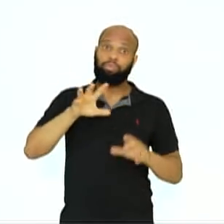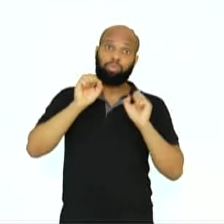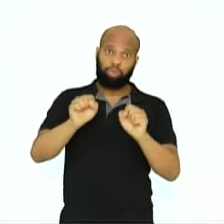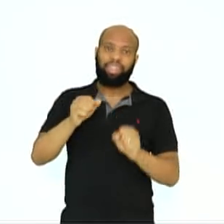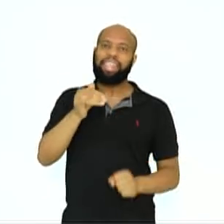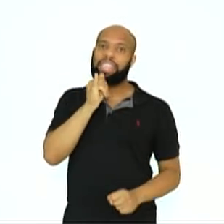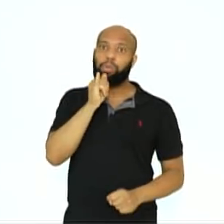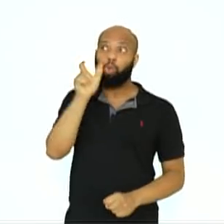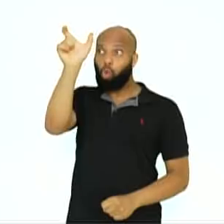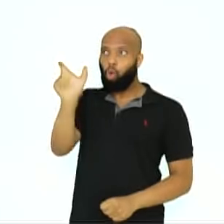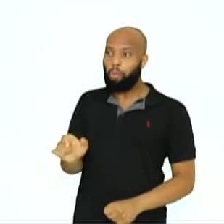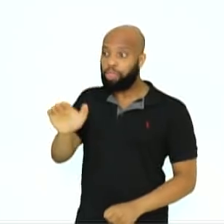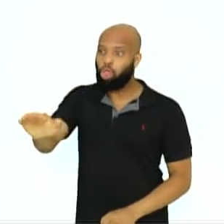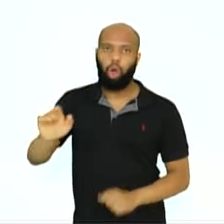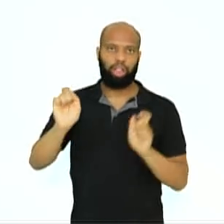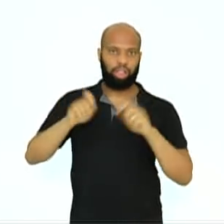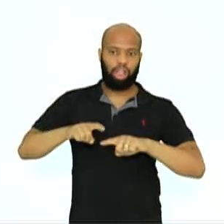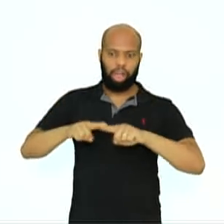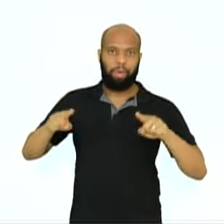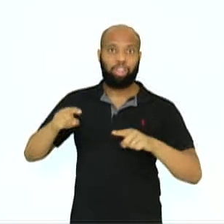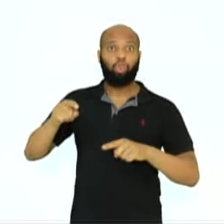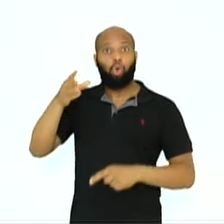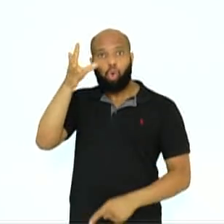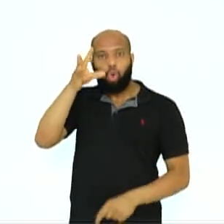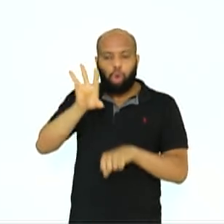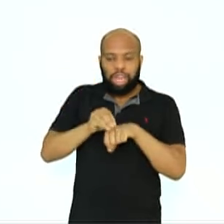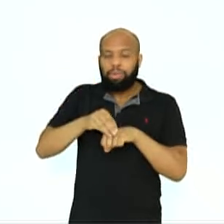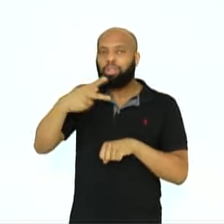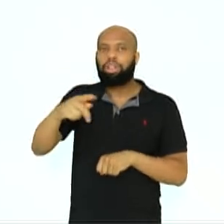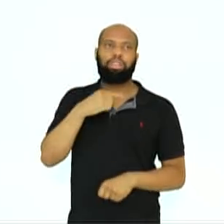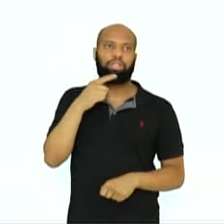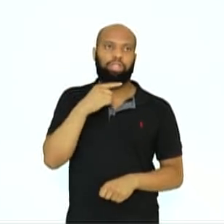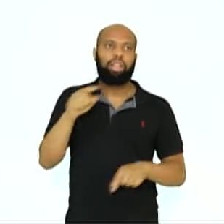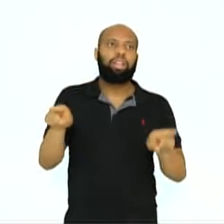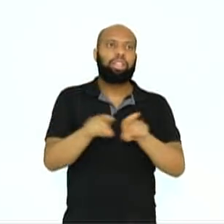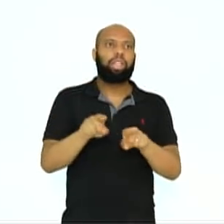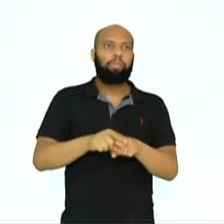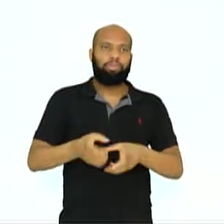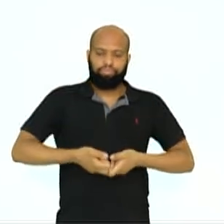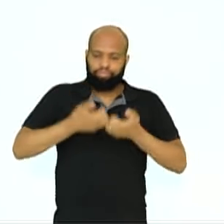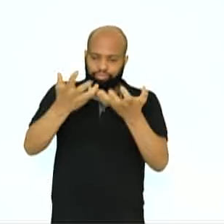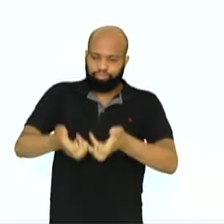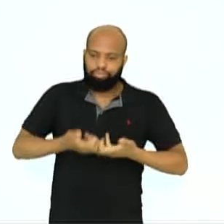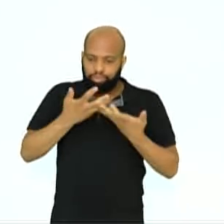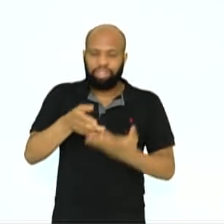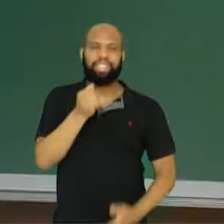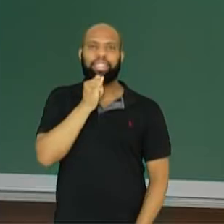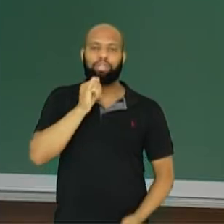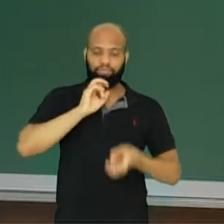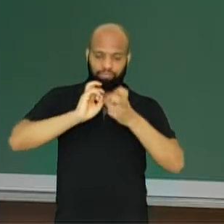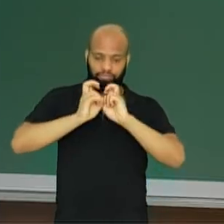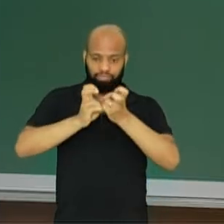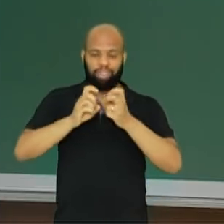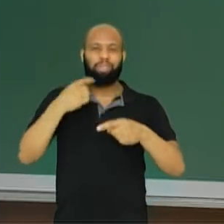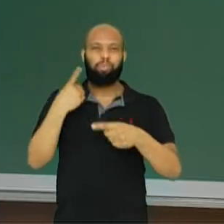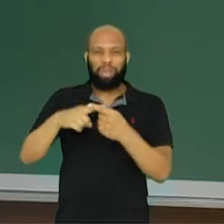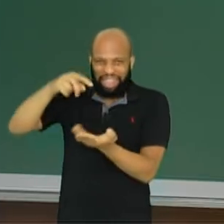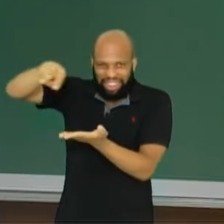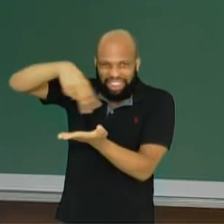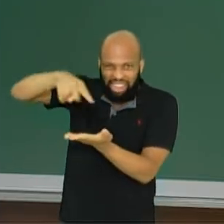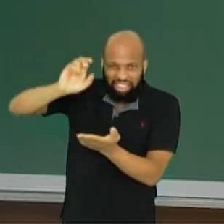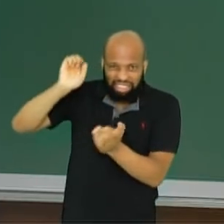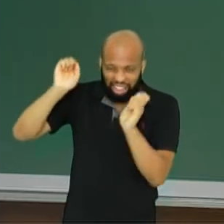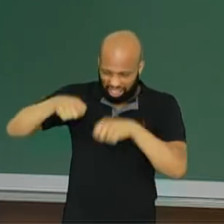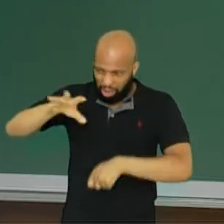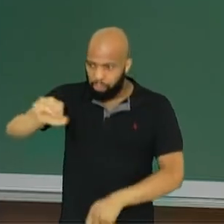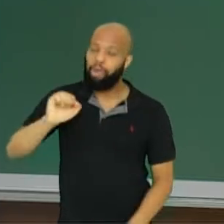mas o conhecimento dele não tem como pegar. Formas de expressão, a dança da capoeira. O capoeirista dá para pegar nele, mas a dança você não